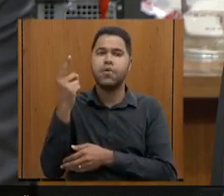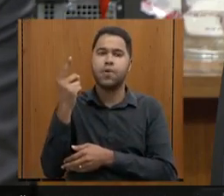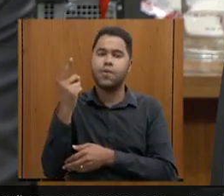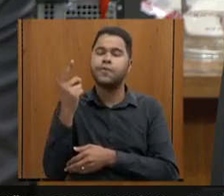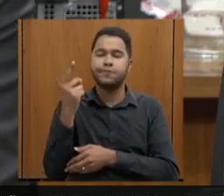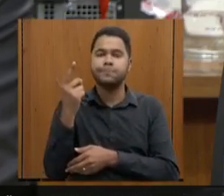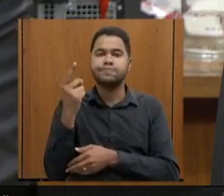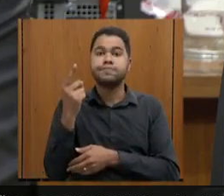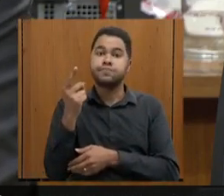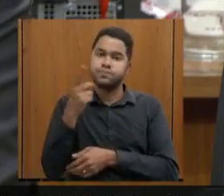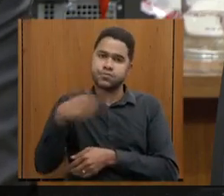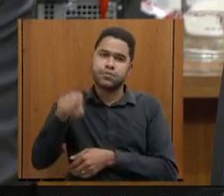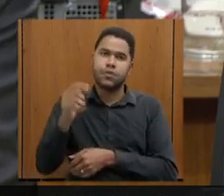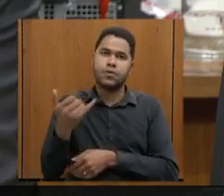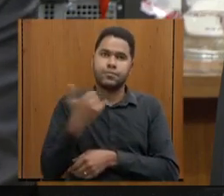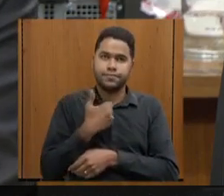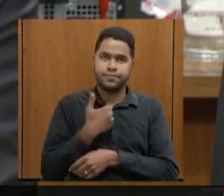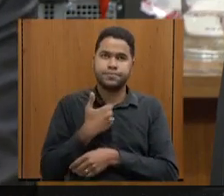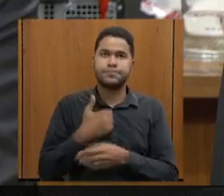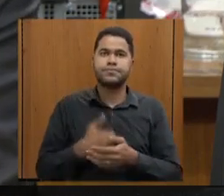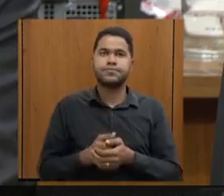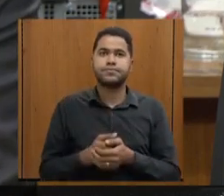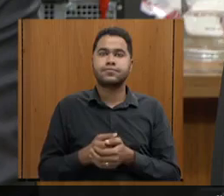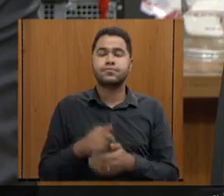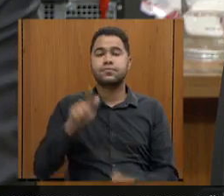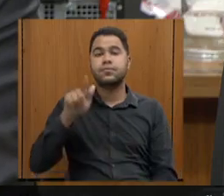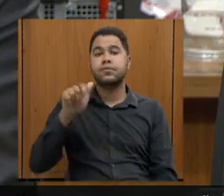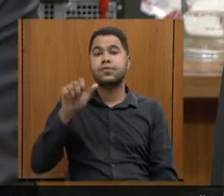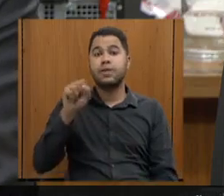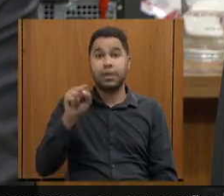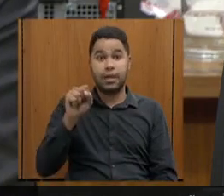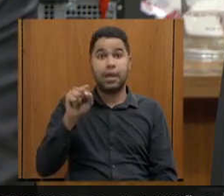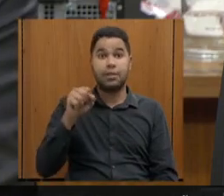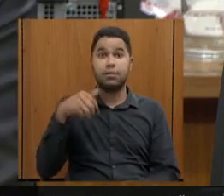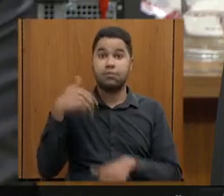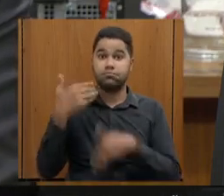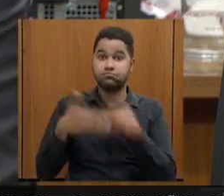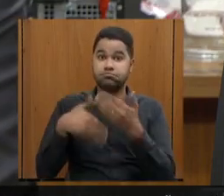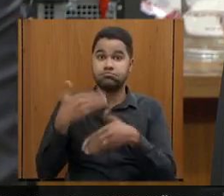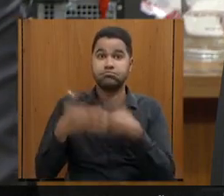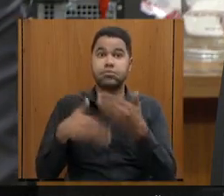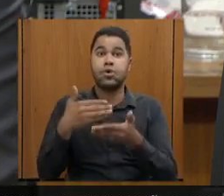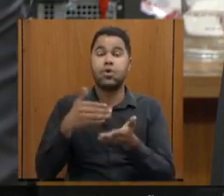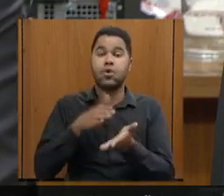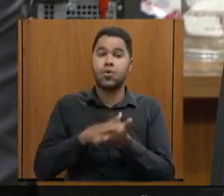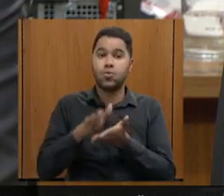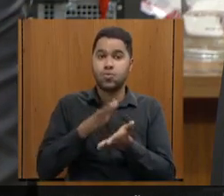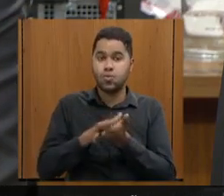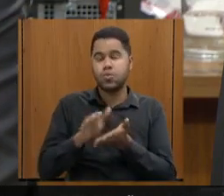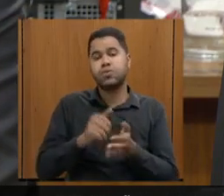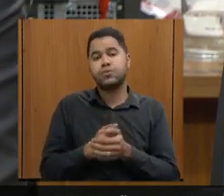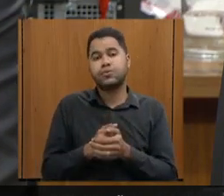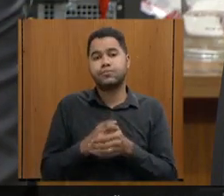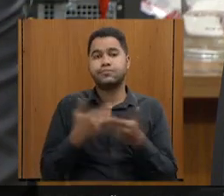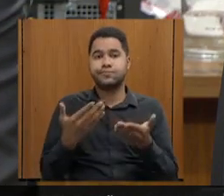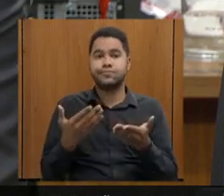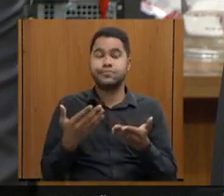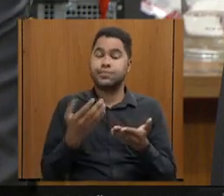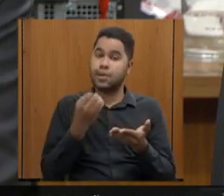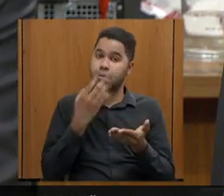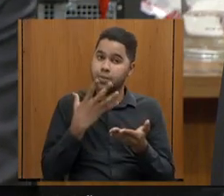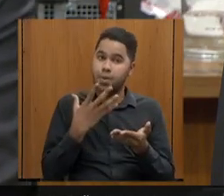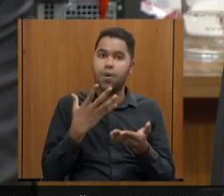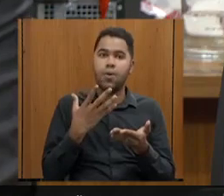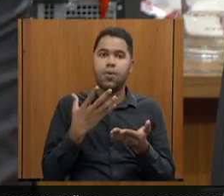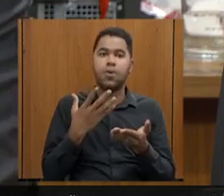naquele Distrito Industrial e como seu bem dias bastante né o gás é o que leva o desenvolvimento pela custo que ele tem então é bacana